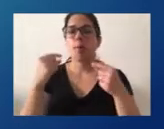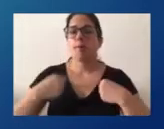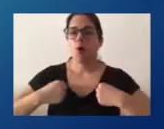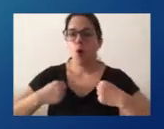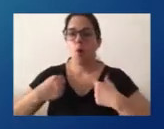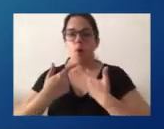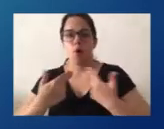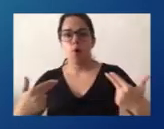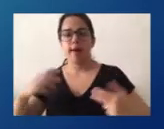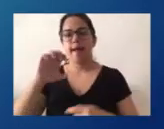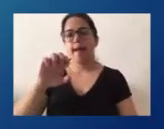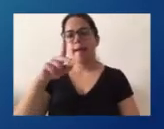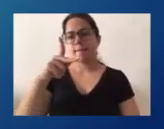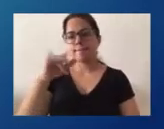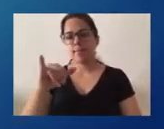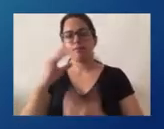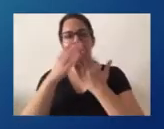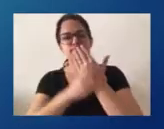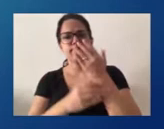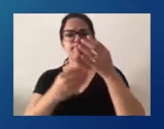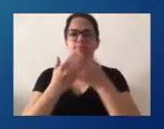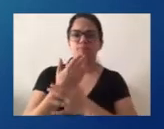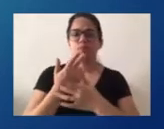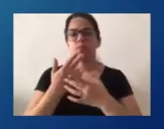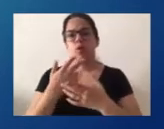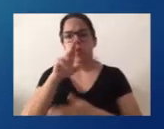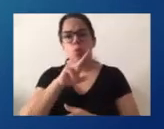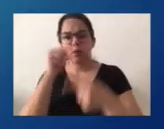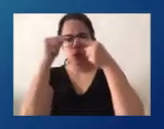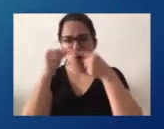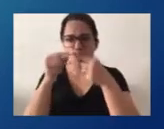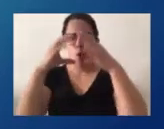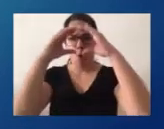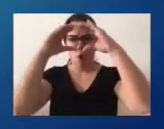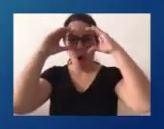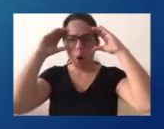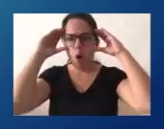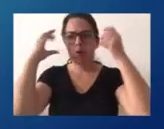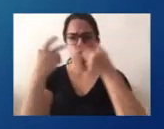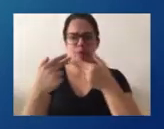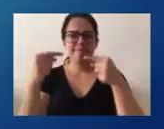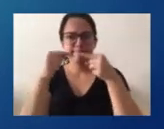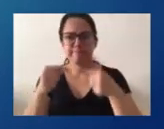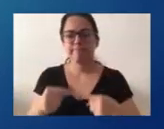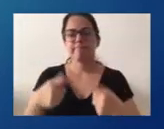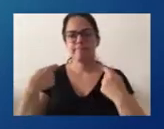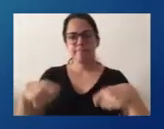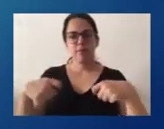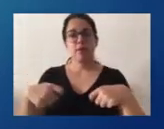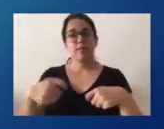câmaras frias são muito comuns em locais que trabalham aí com germoplasma, né, com sementes, e tem que ter